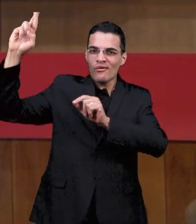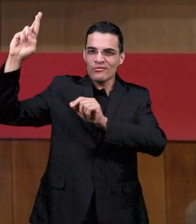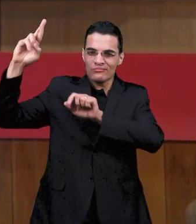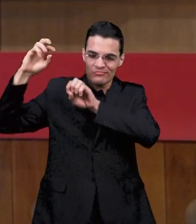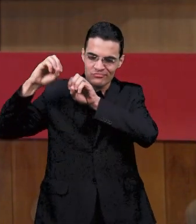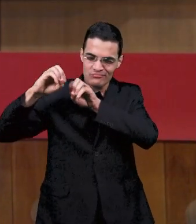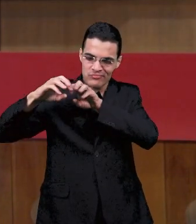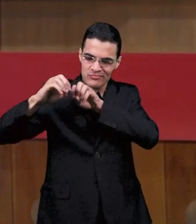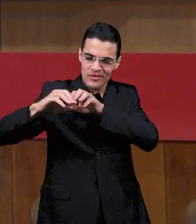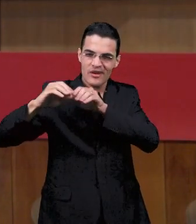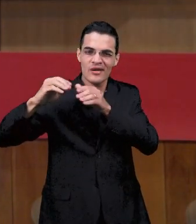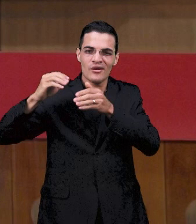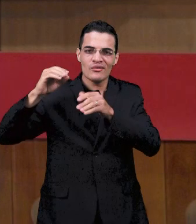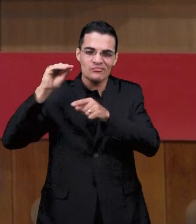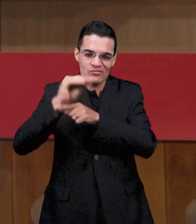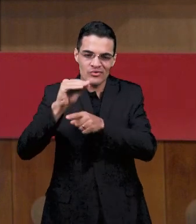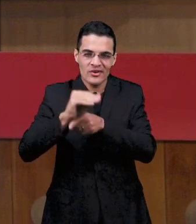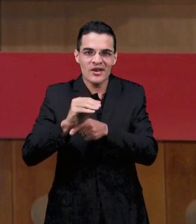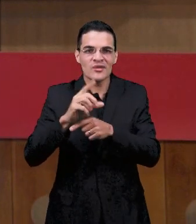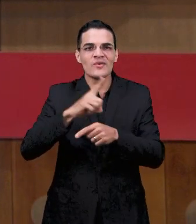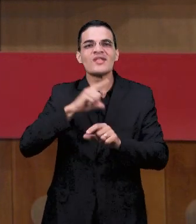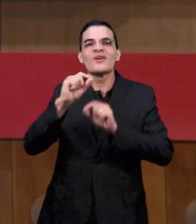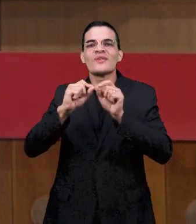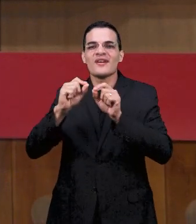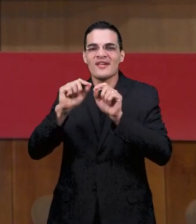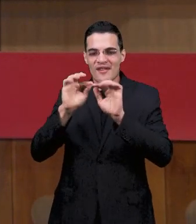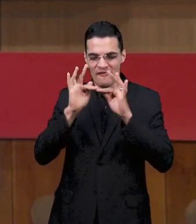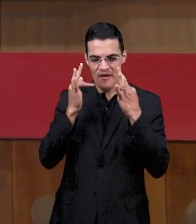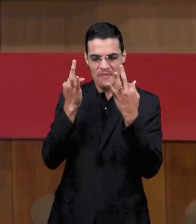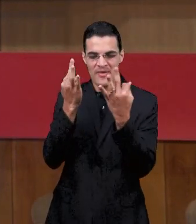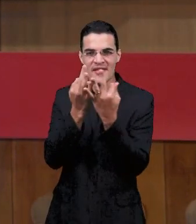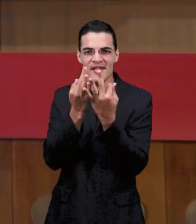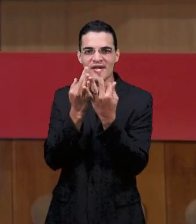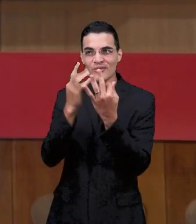são preservados debaixo do poder do sangue de Jesus.